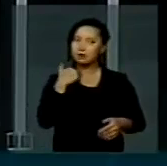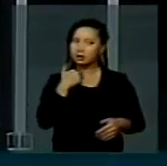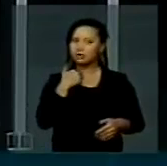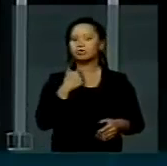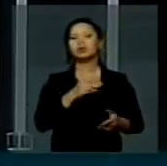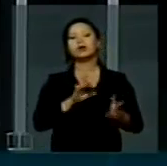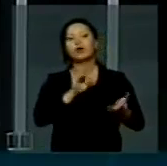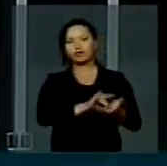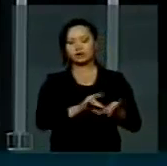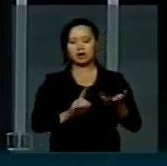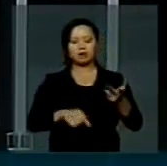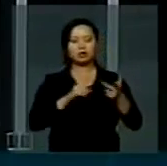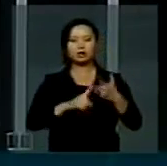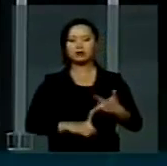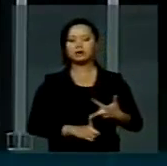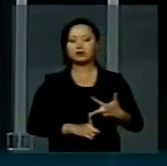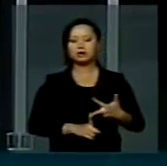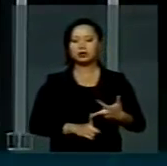que nós